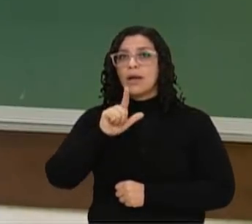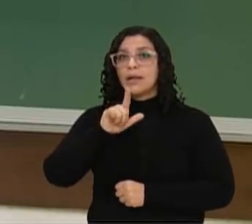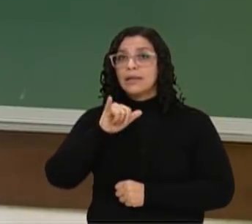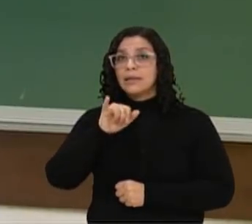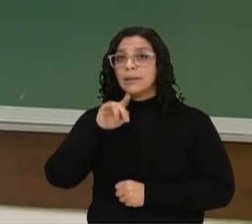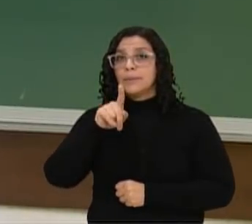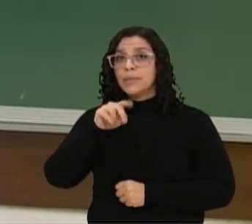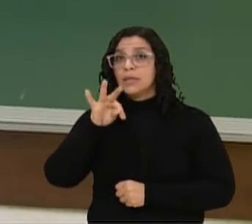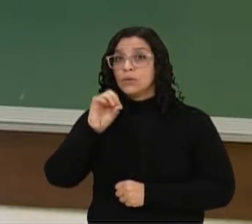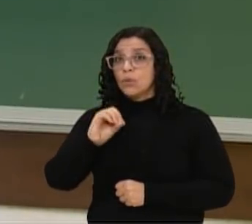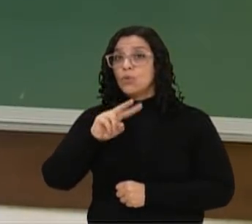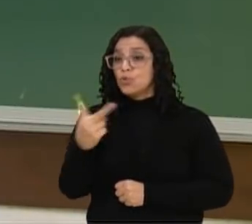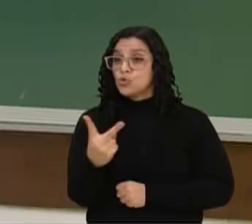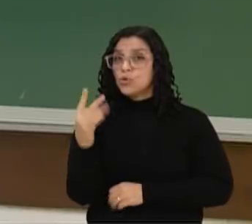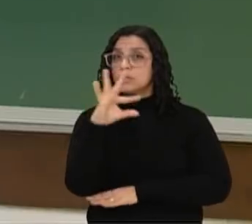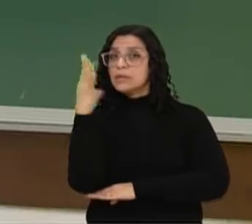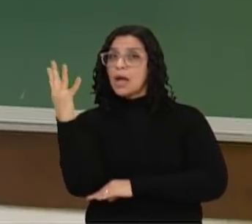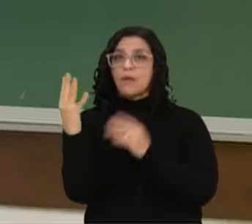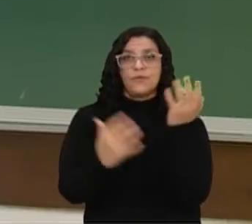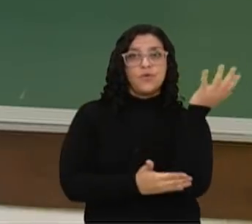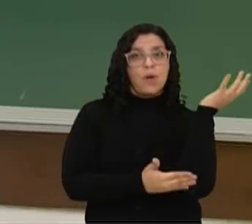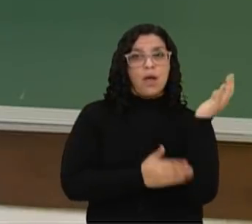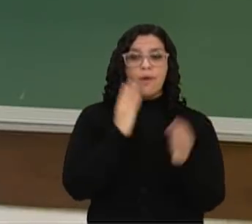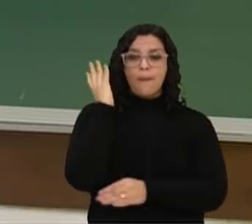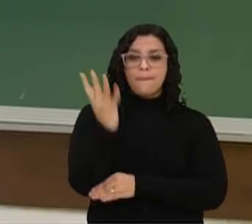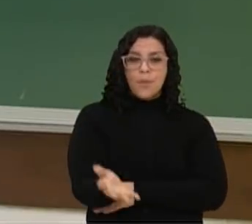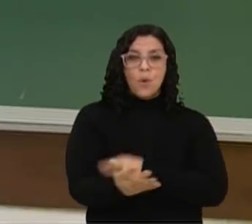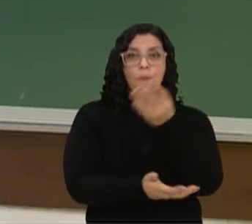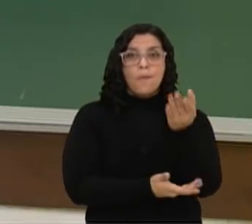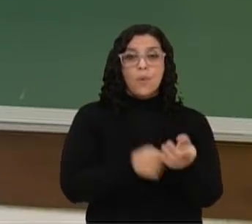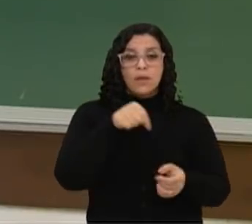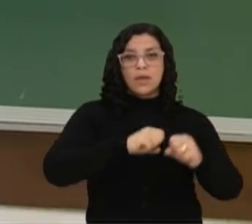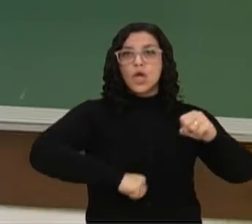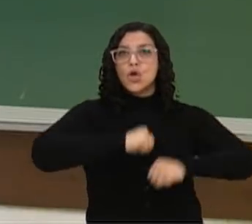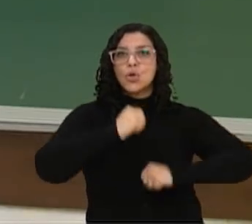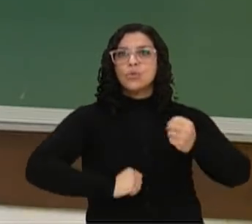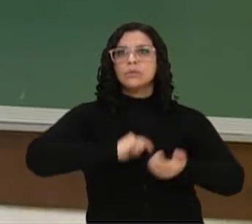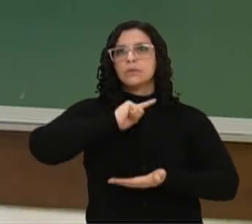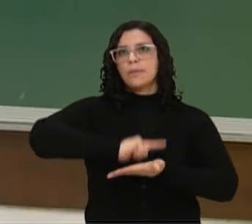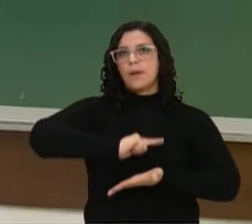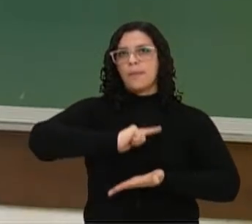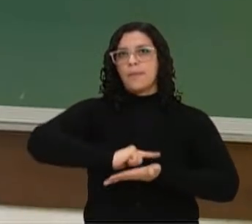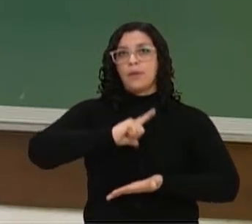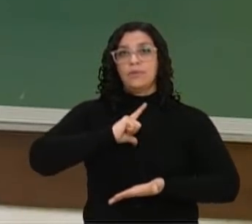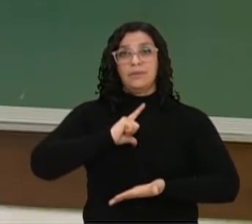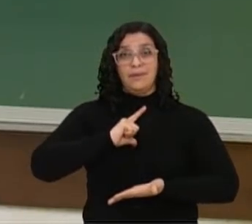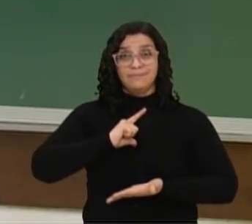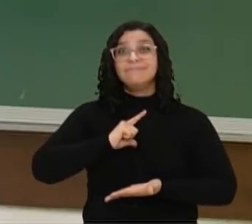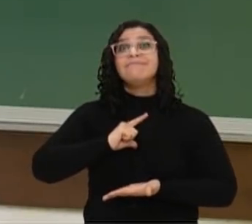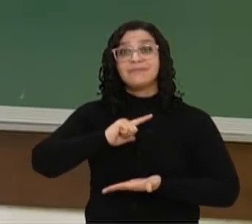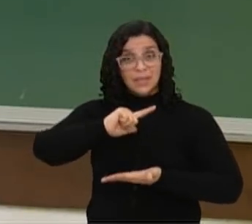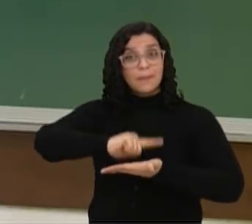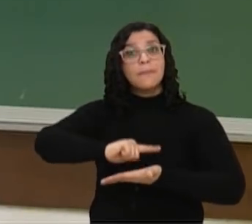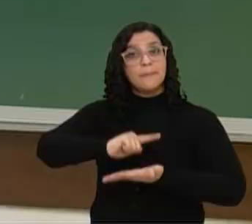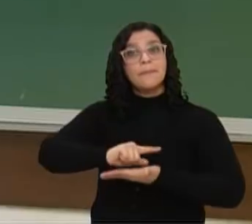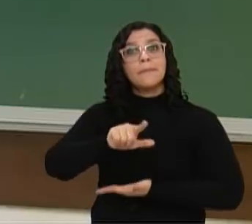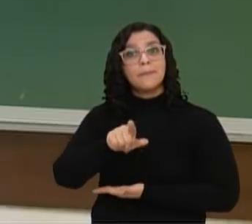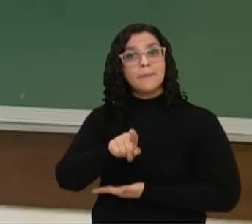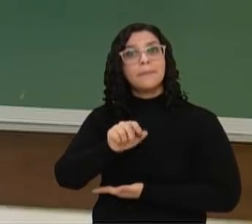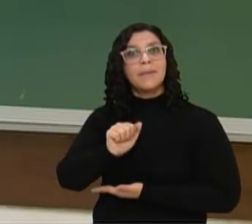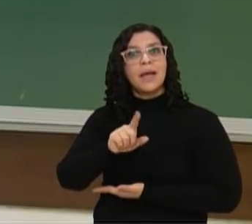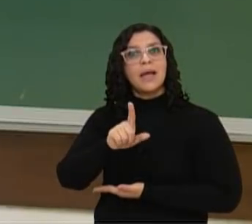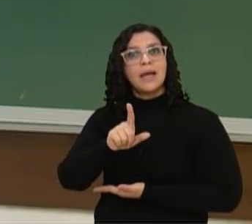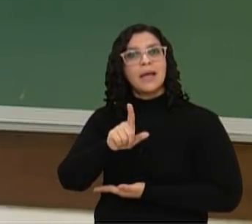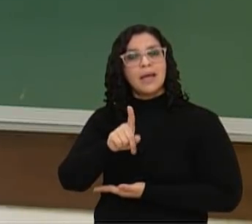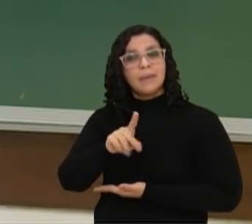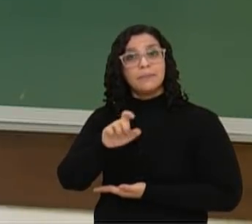pinos e eucalipto é utilizado ali para produzir o papel, para a fabricação de papel, que é um setor bem importante, né? Não é